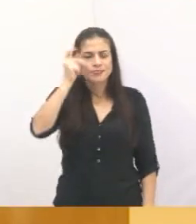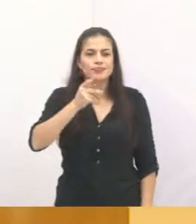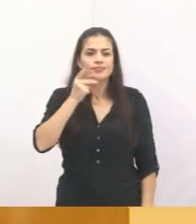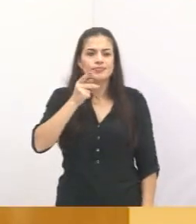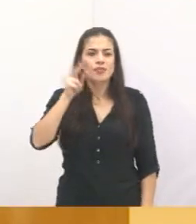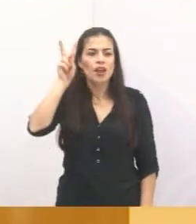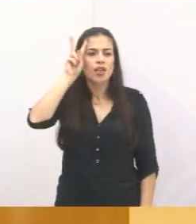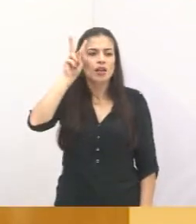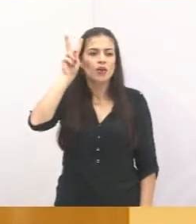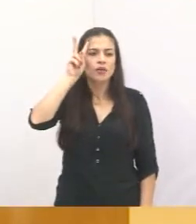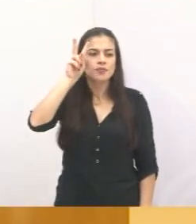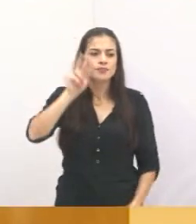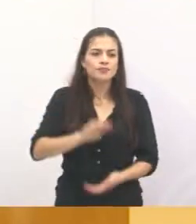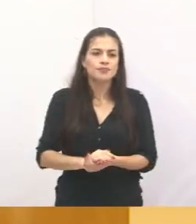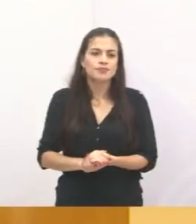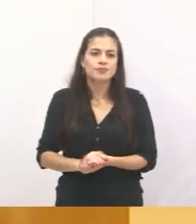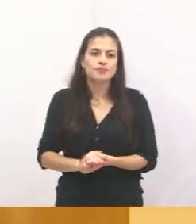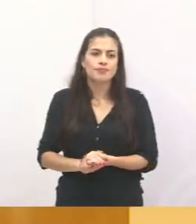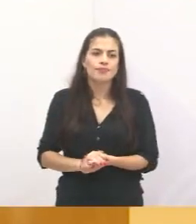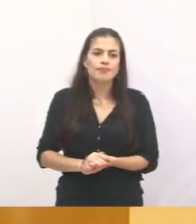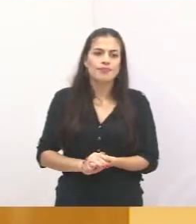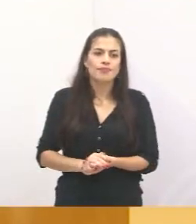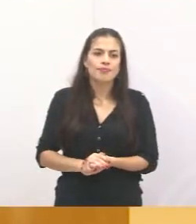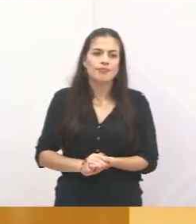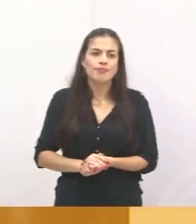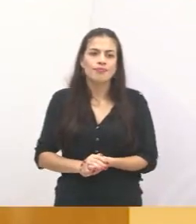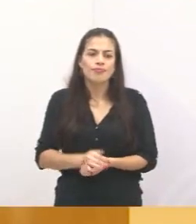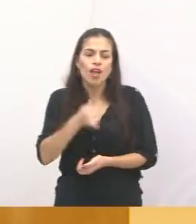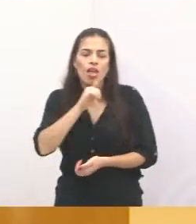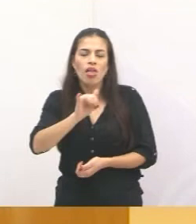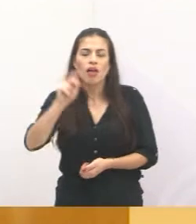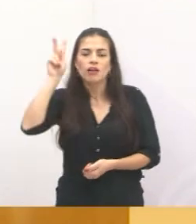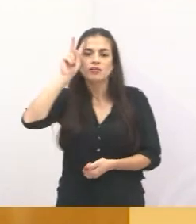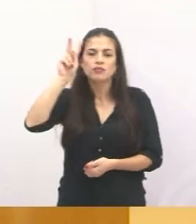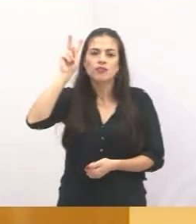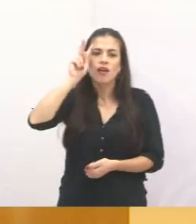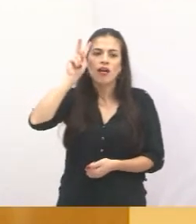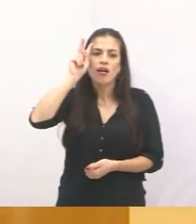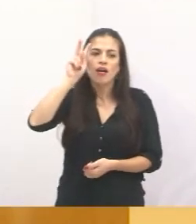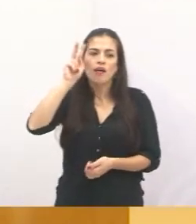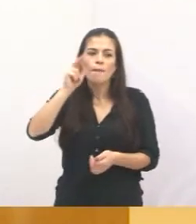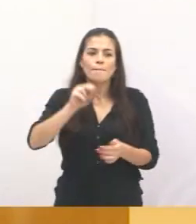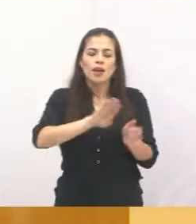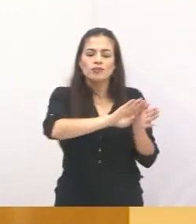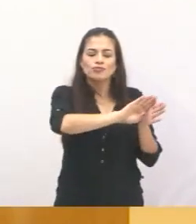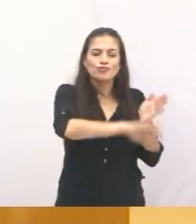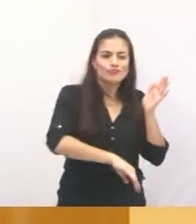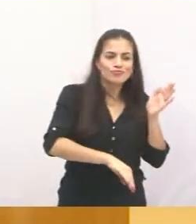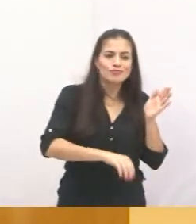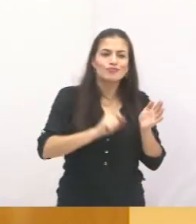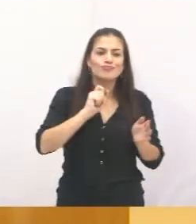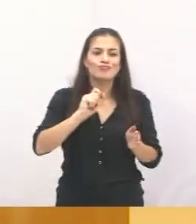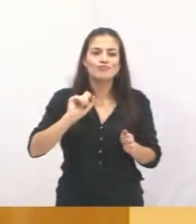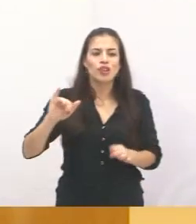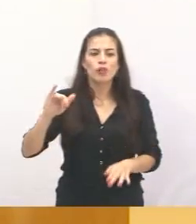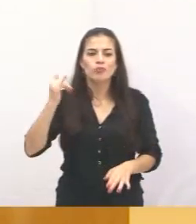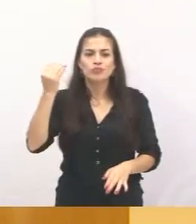segunda-feira, contando a história, mas pulando os capítulos que não lhe interessam.